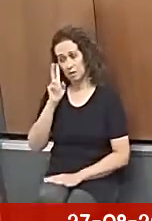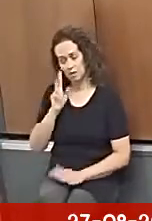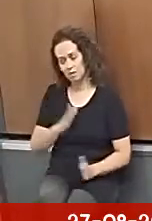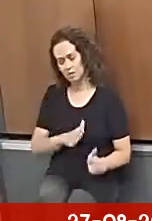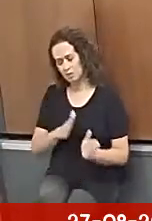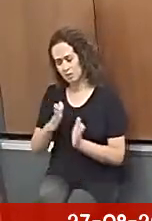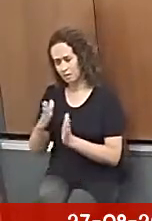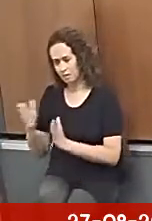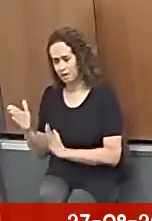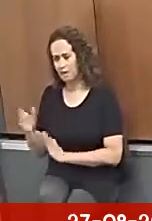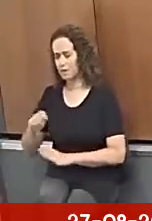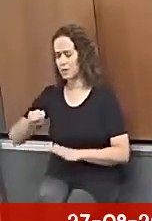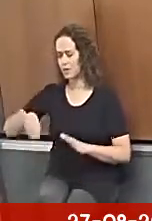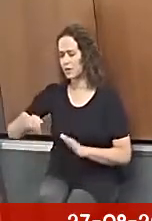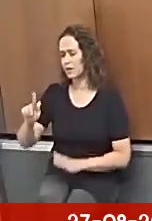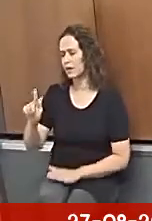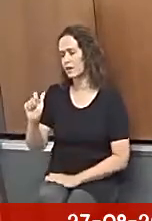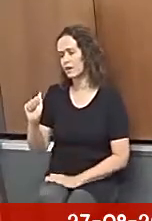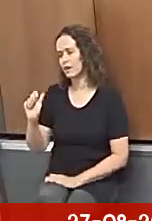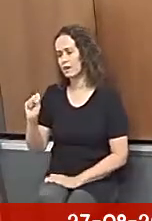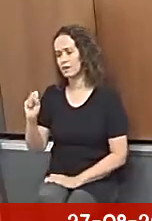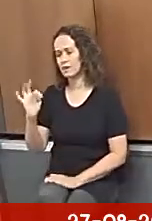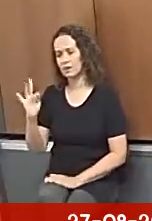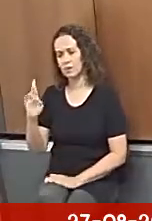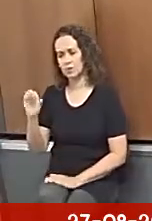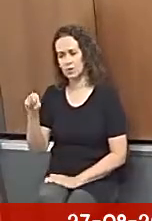e muito grande